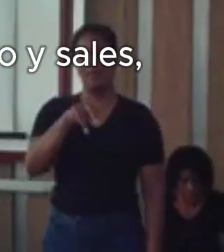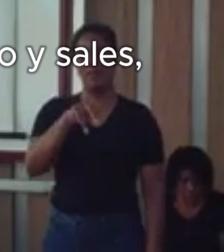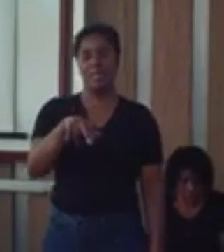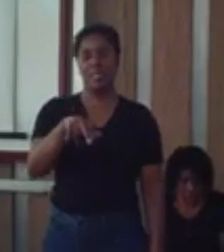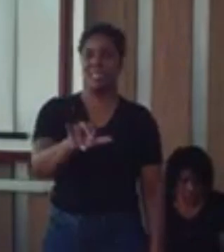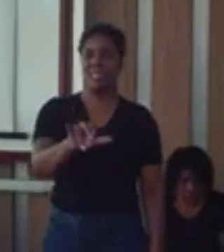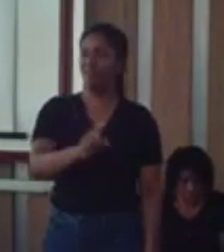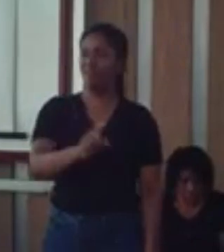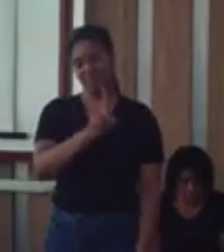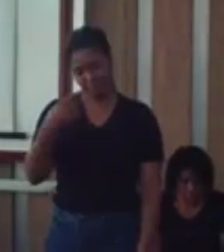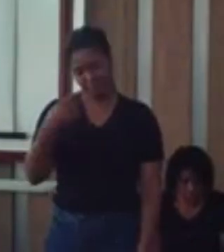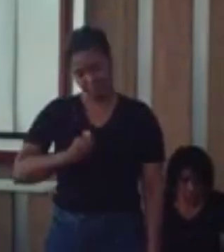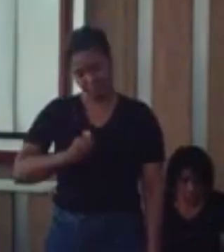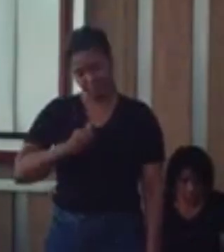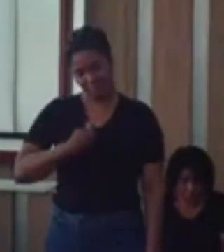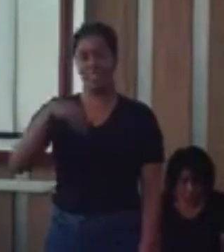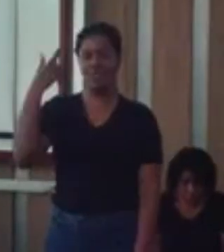você.